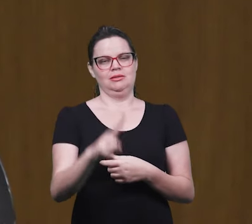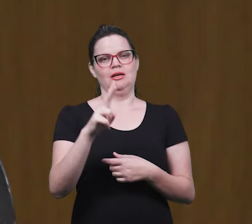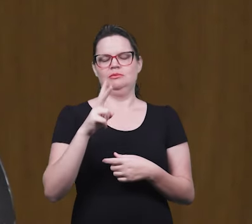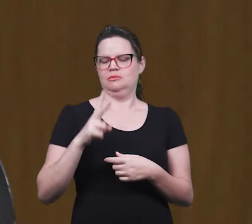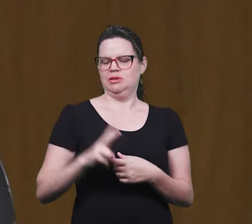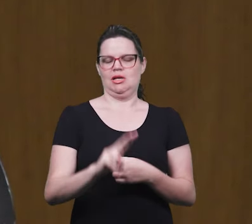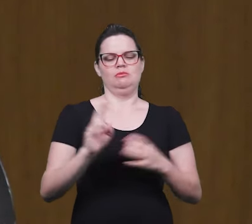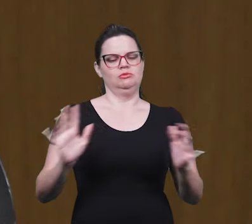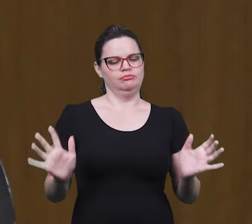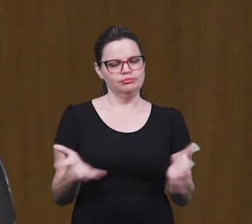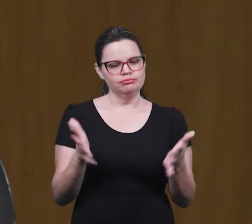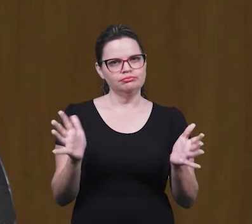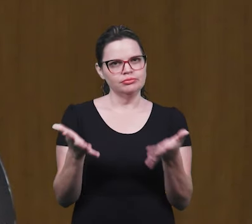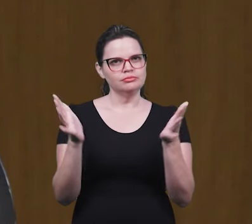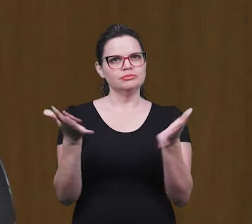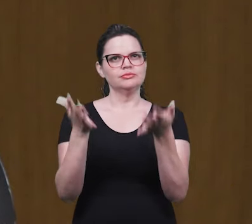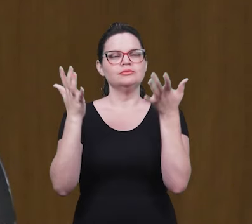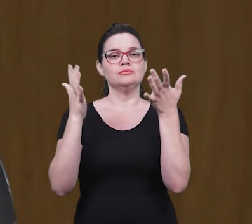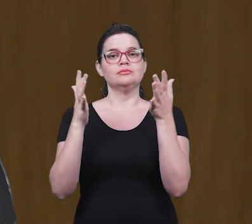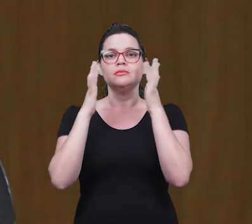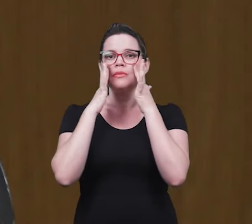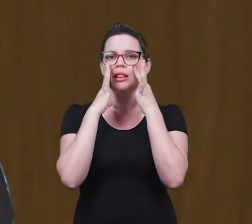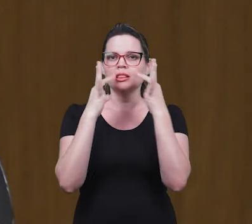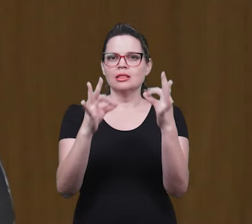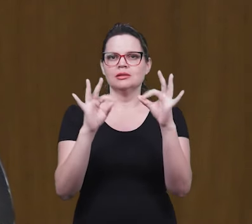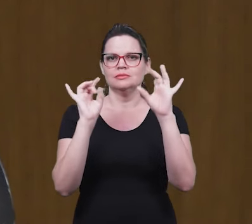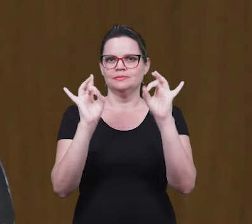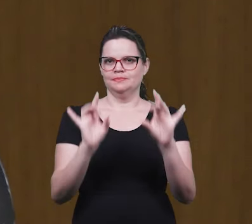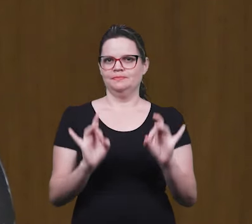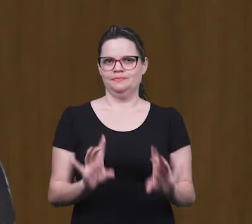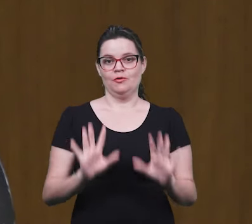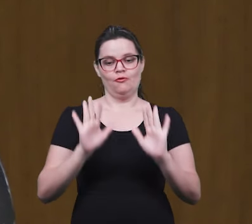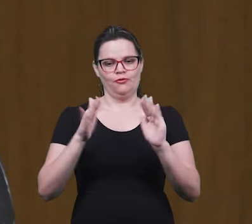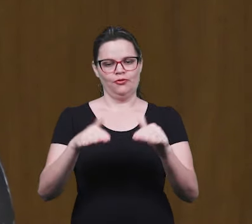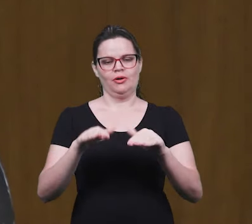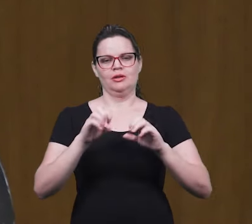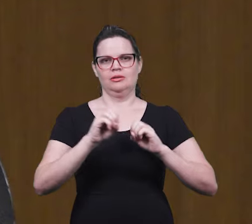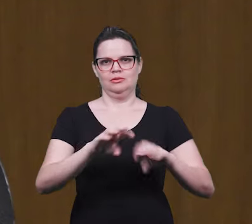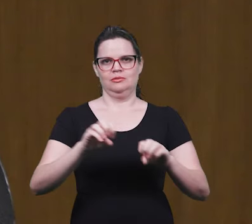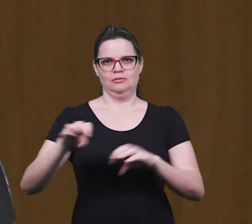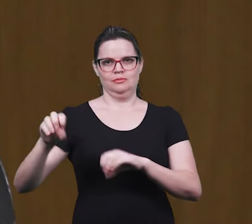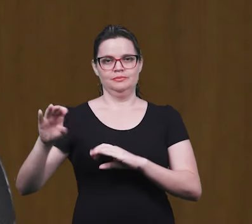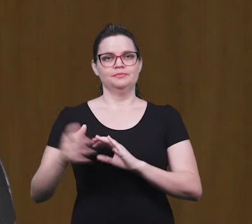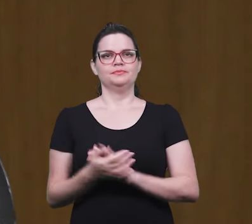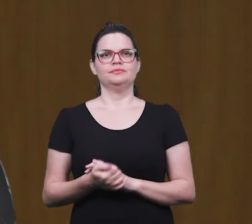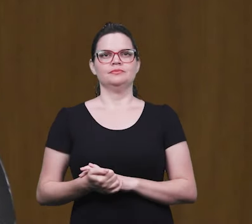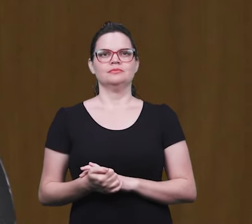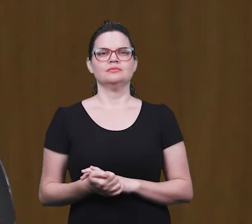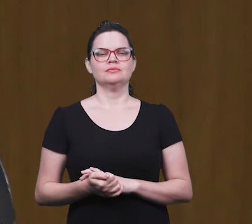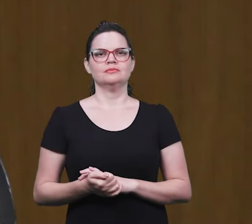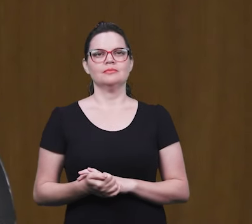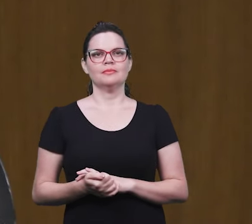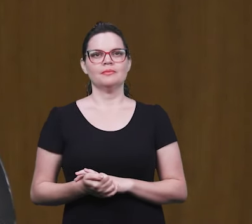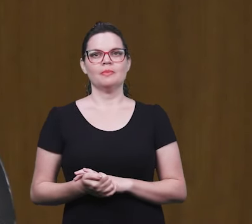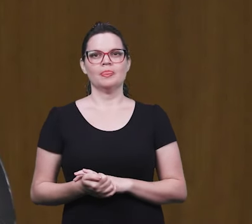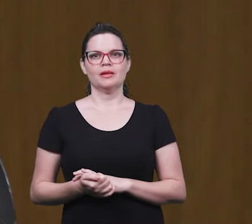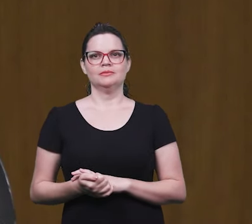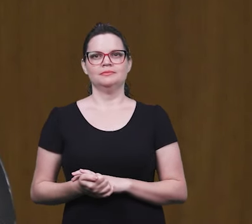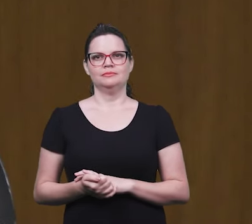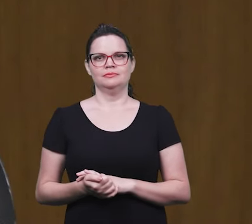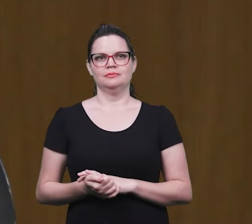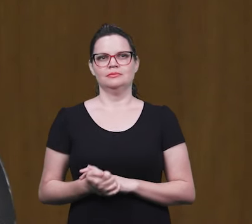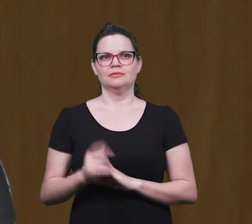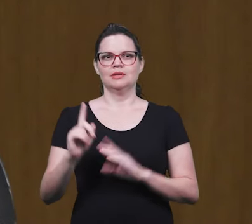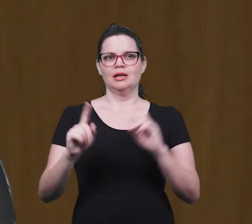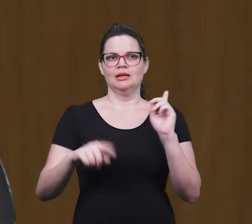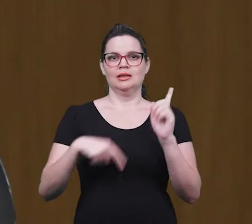levava a uma atenção especial na nossa educação. E aí, depois que a